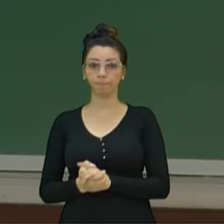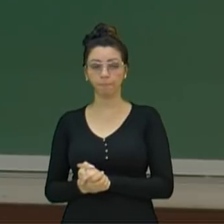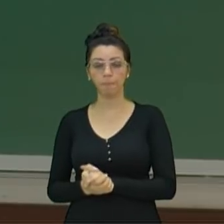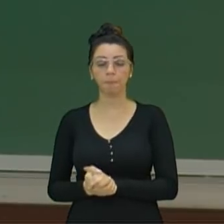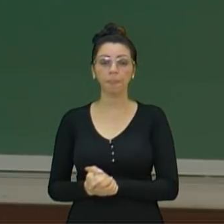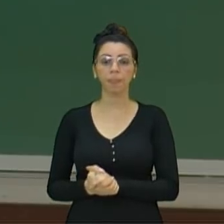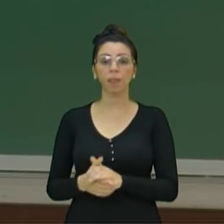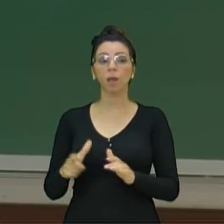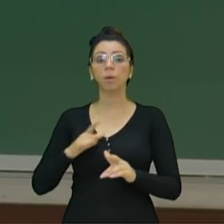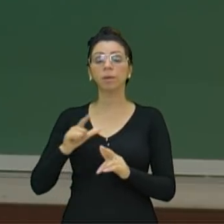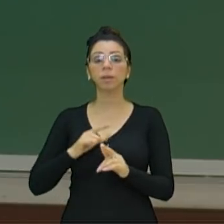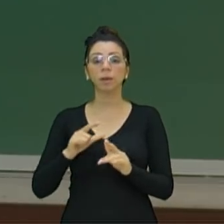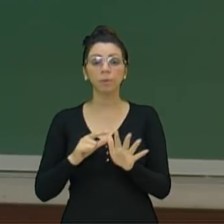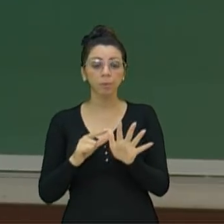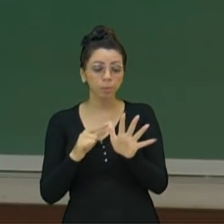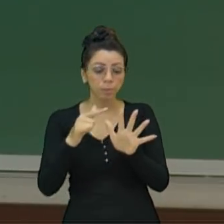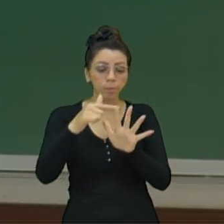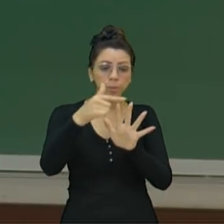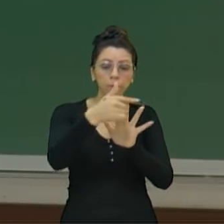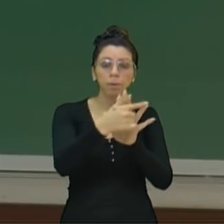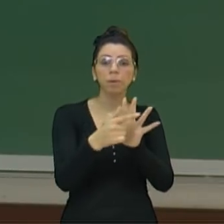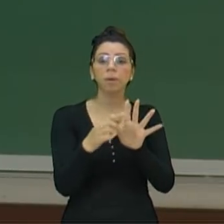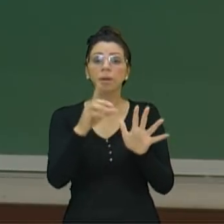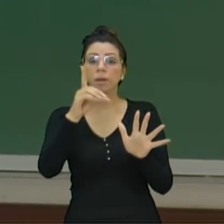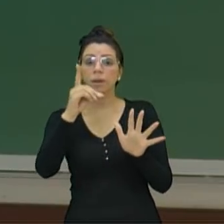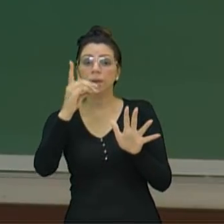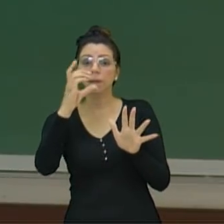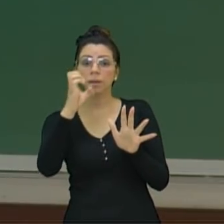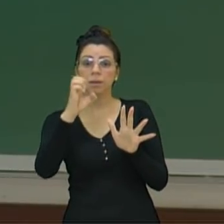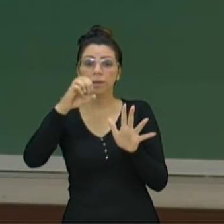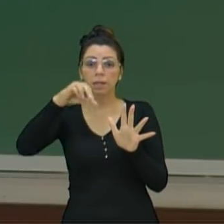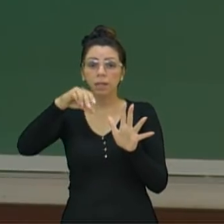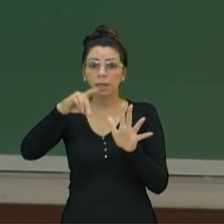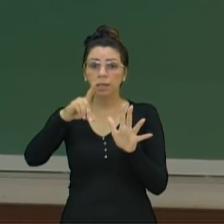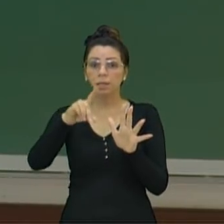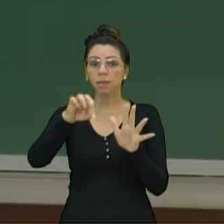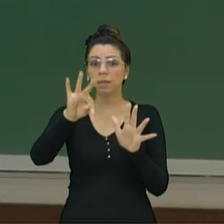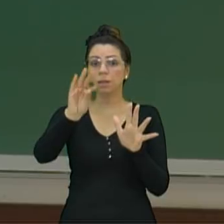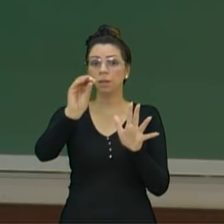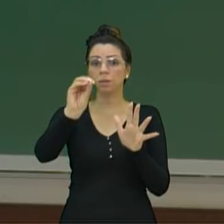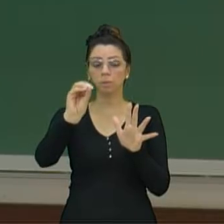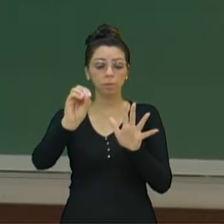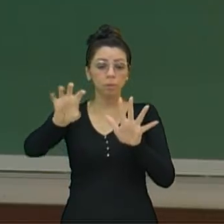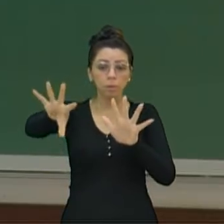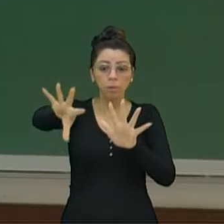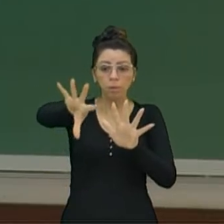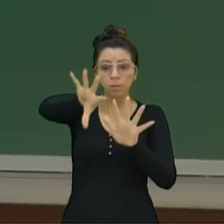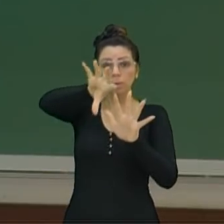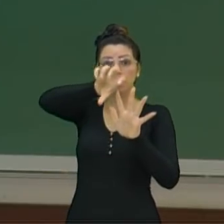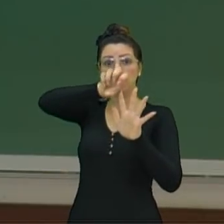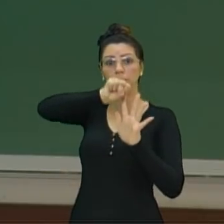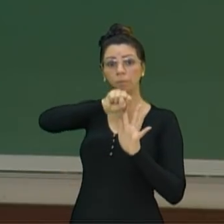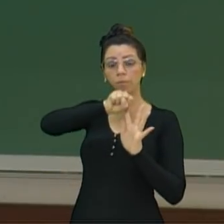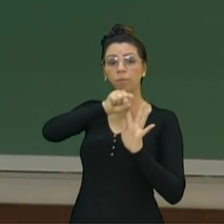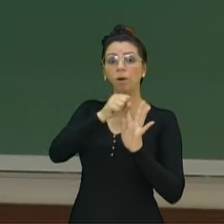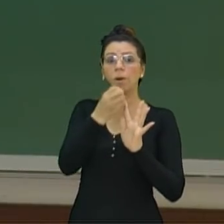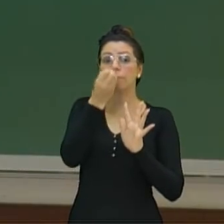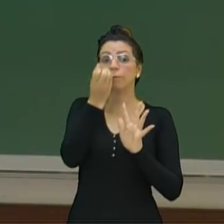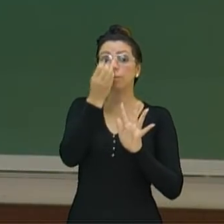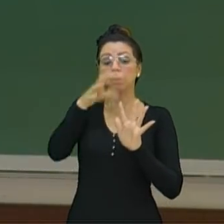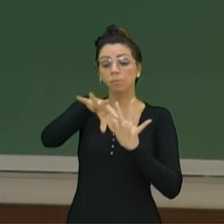aquelas ramificações, capturam essa informação, recebem essa